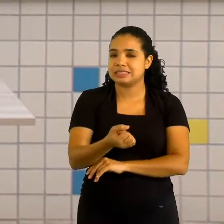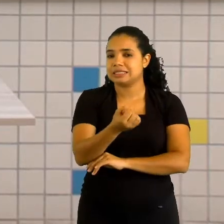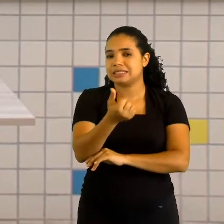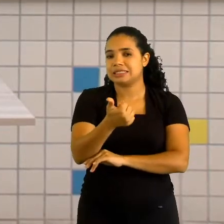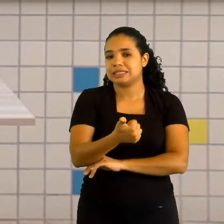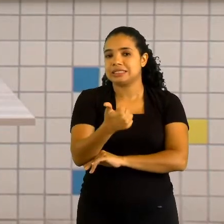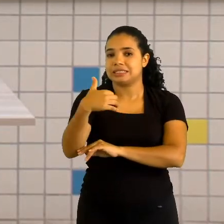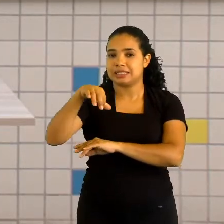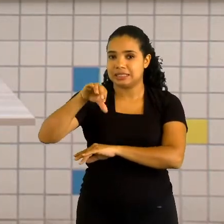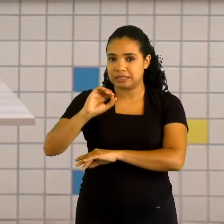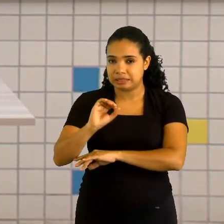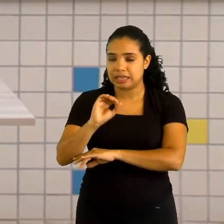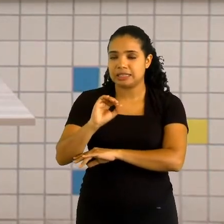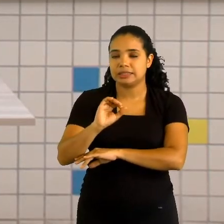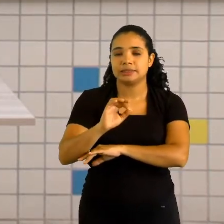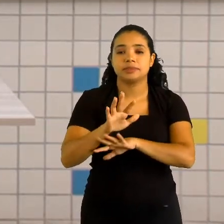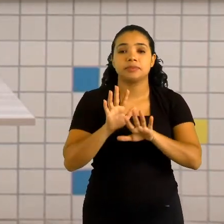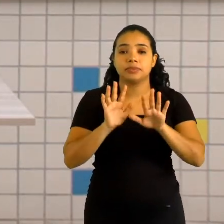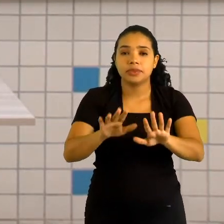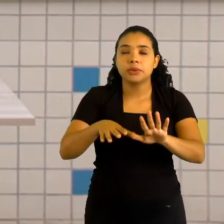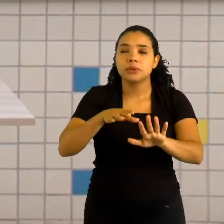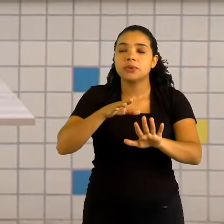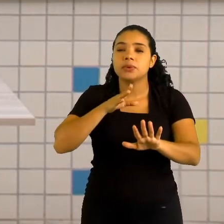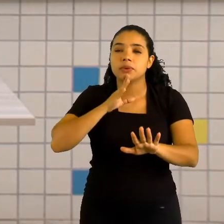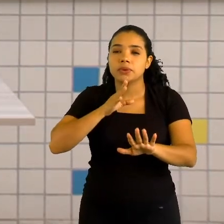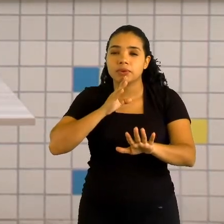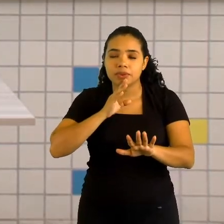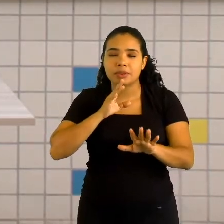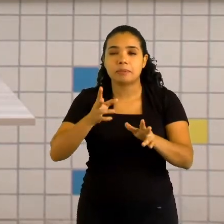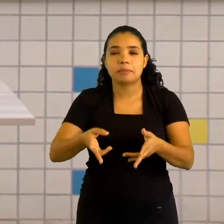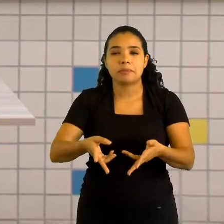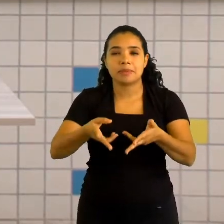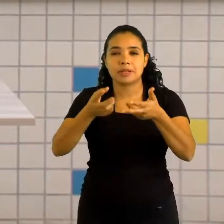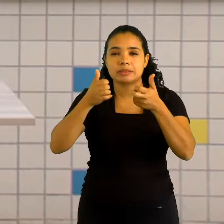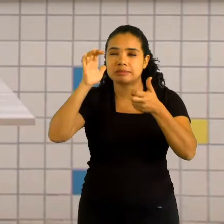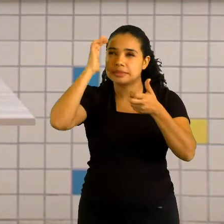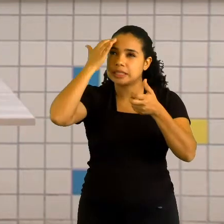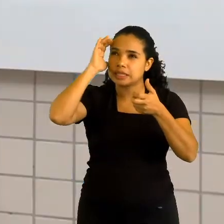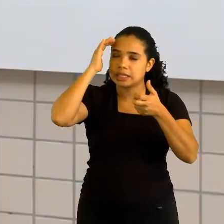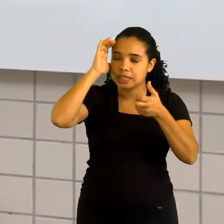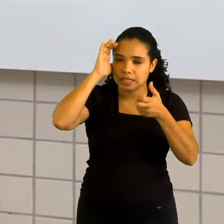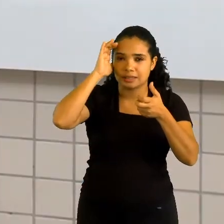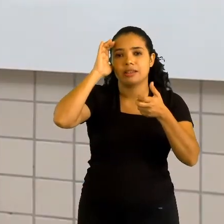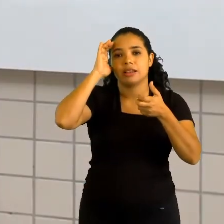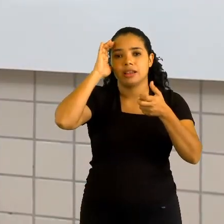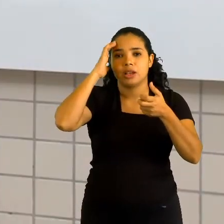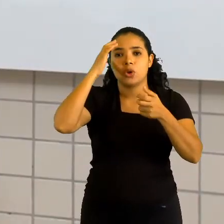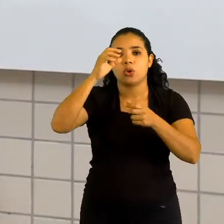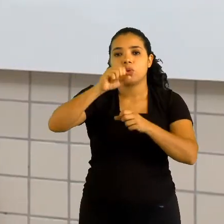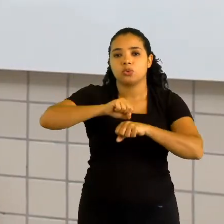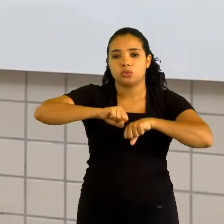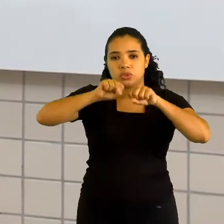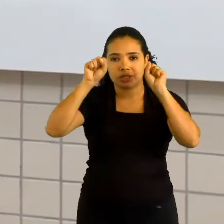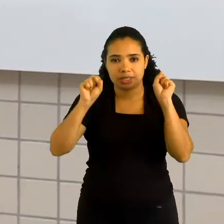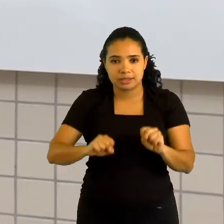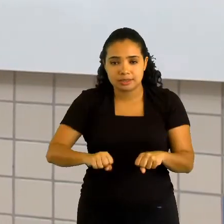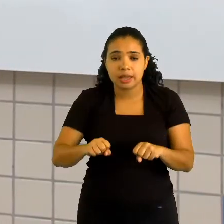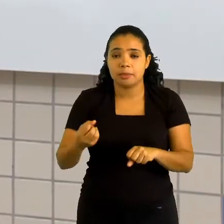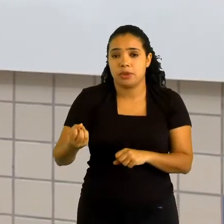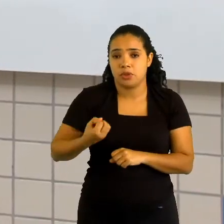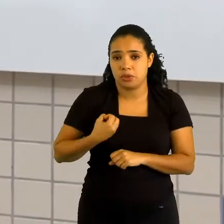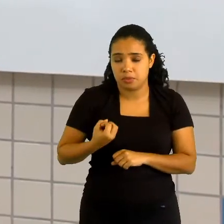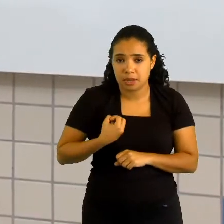dessa consciência, a partir desse conhecimento, o homem pôde entender também que esse nosso sistema de numeração é um